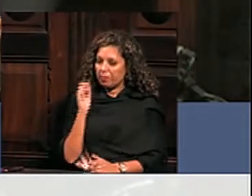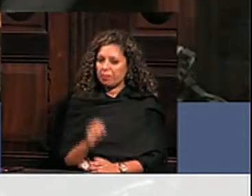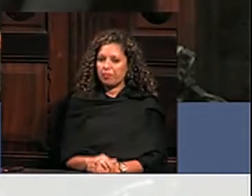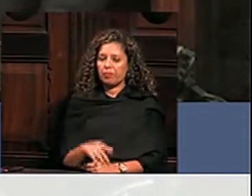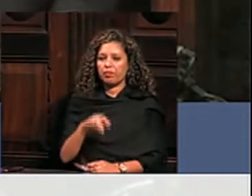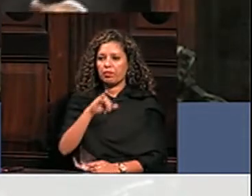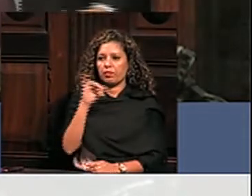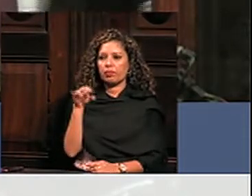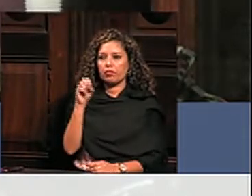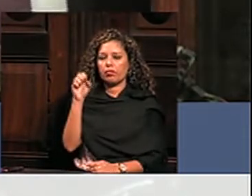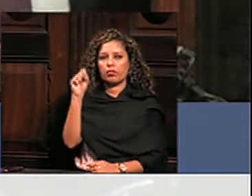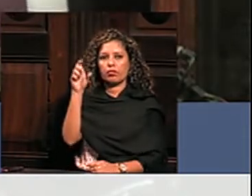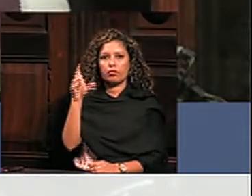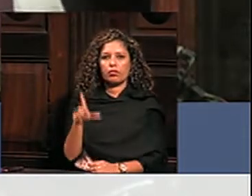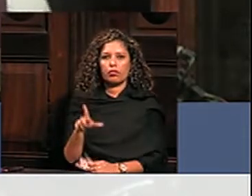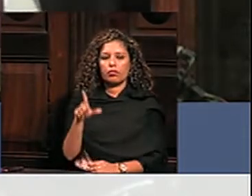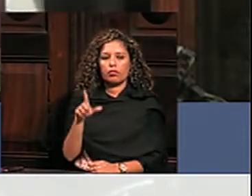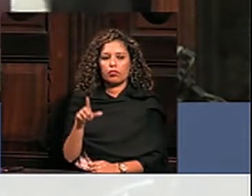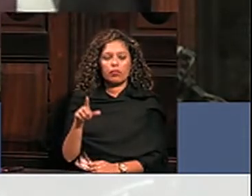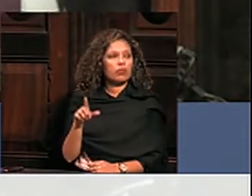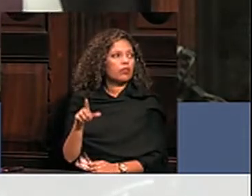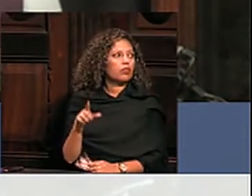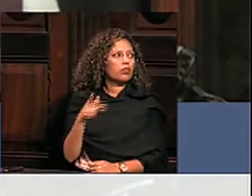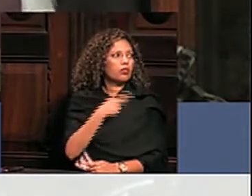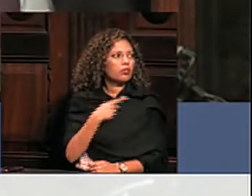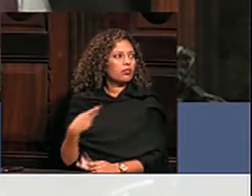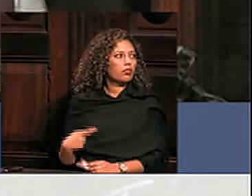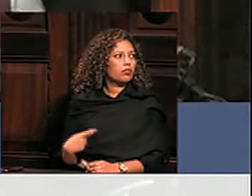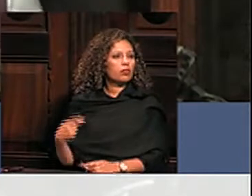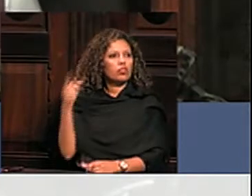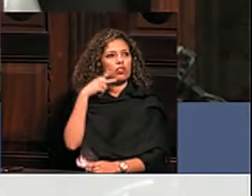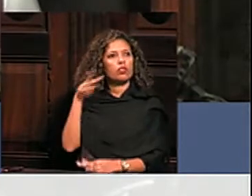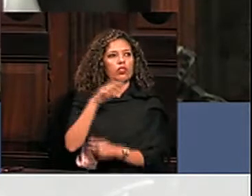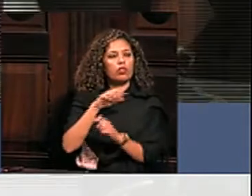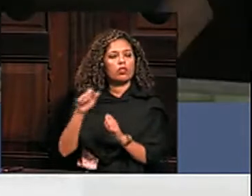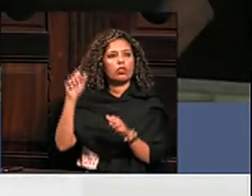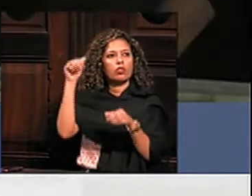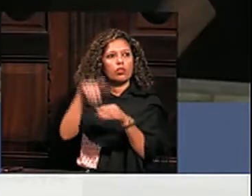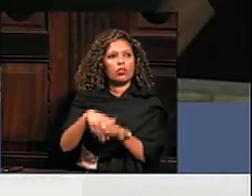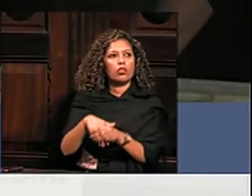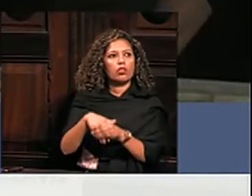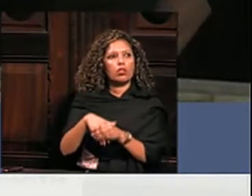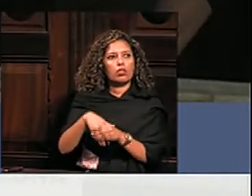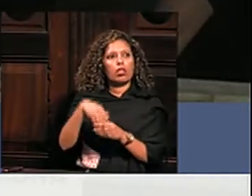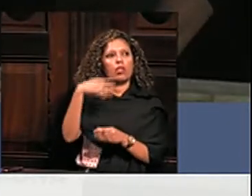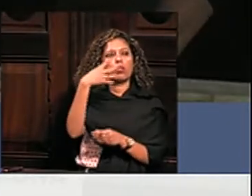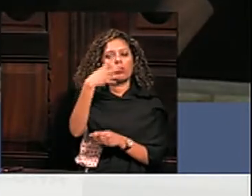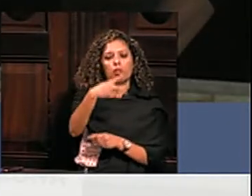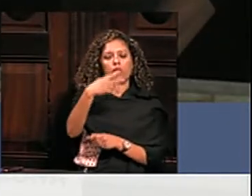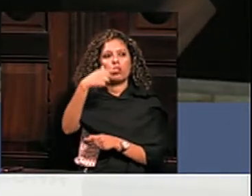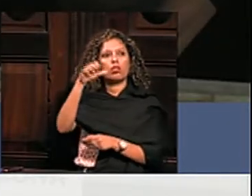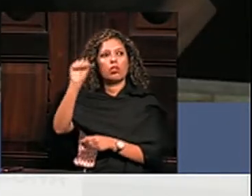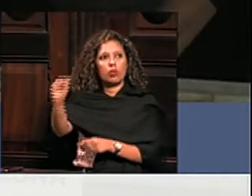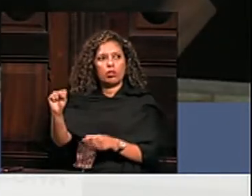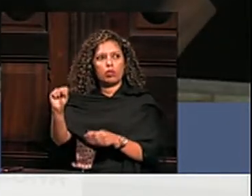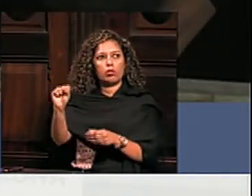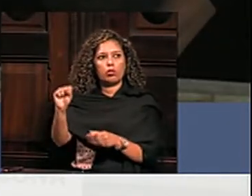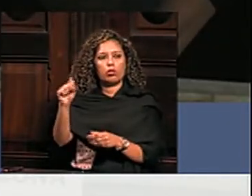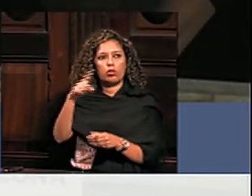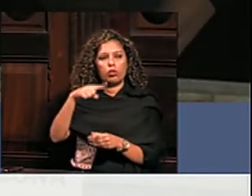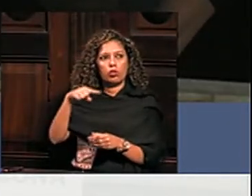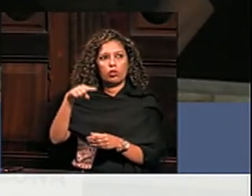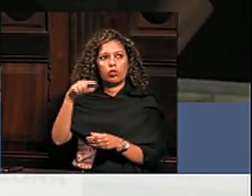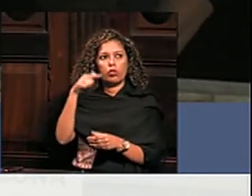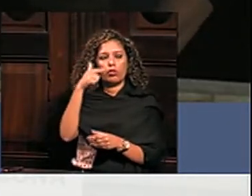E Zé Luiz Anchite. Presidente, proclama o resultado. Votaram 47 senhores deputados. 48.